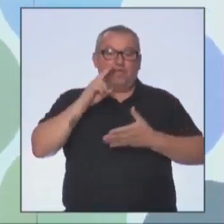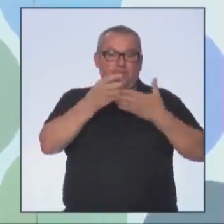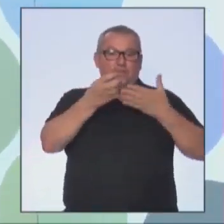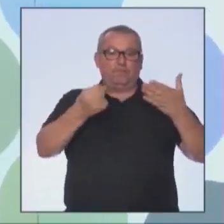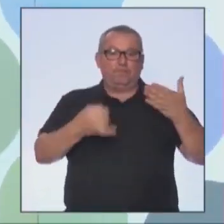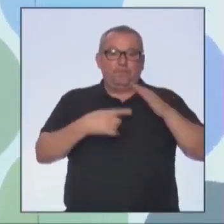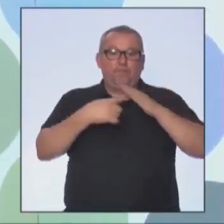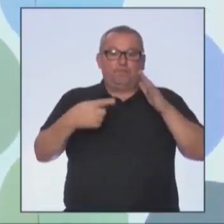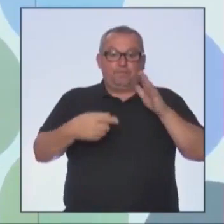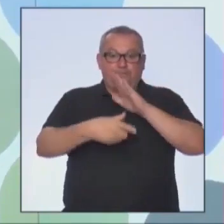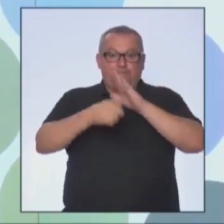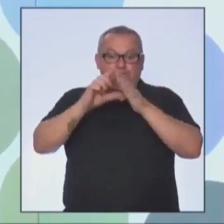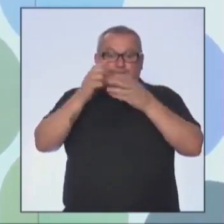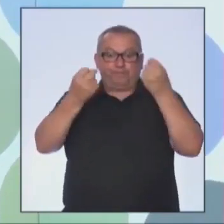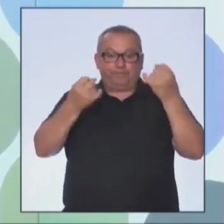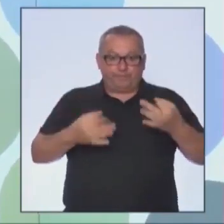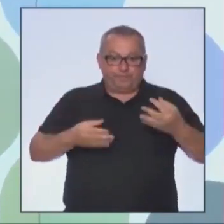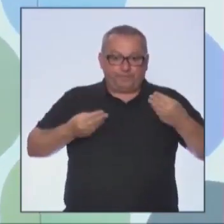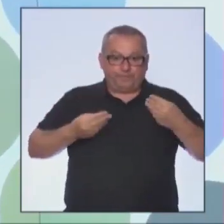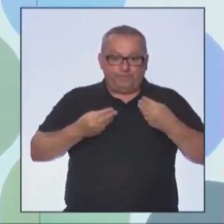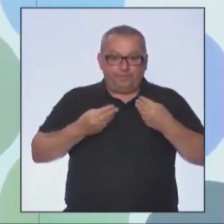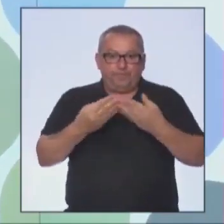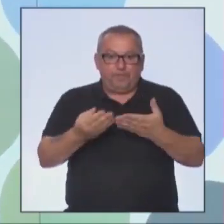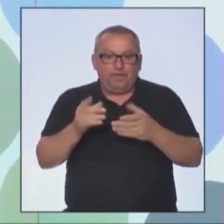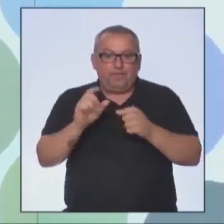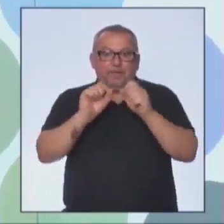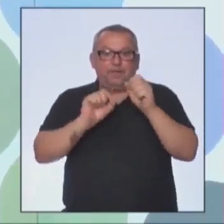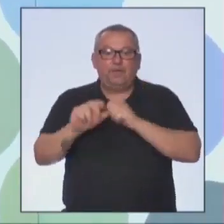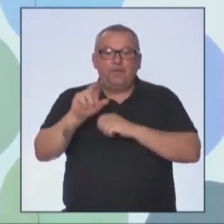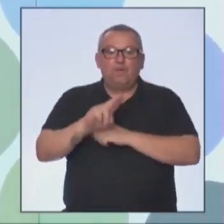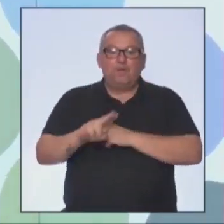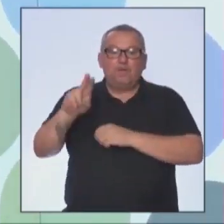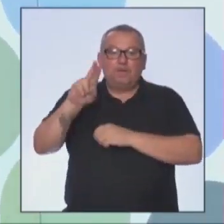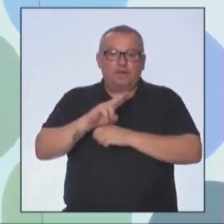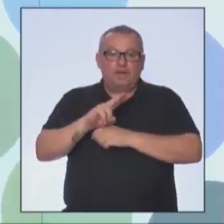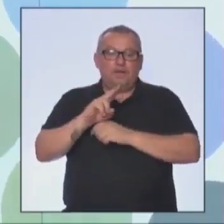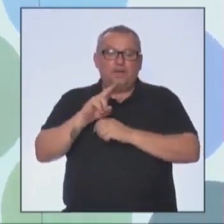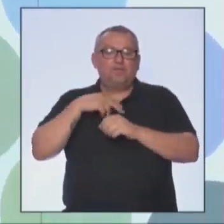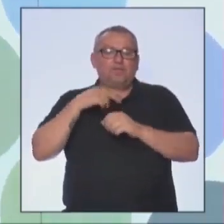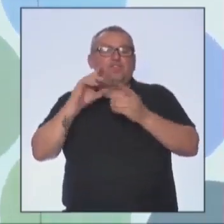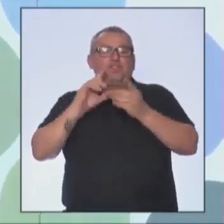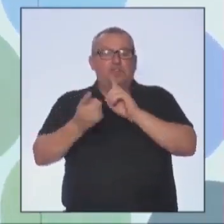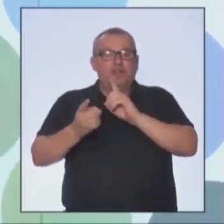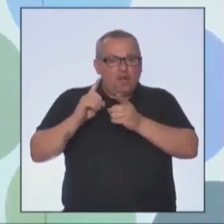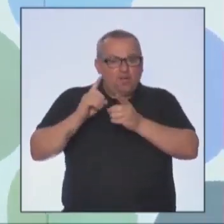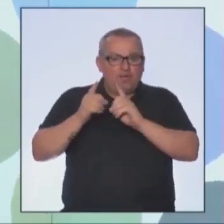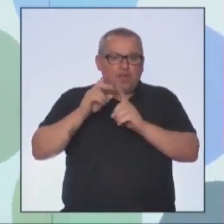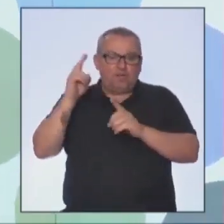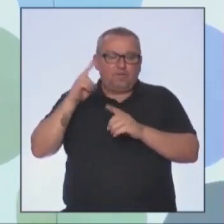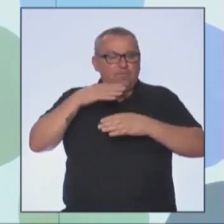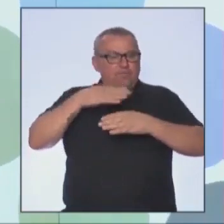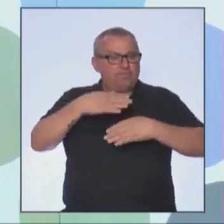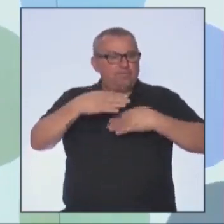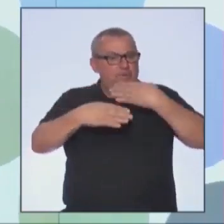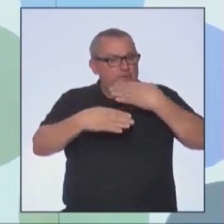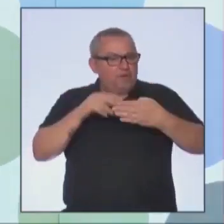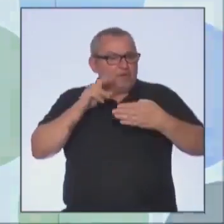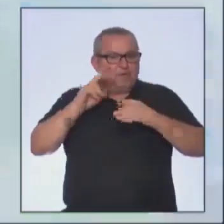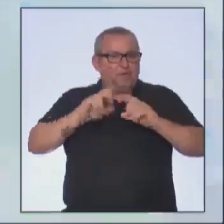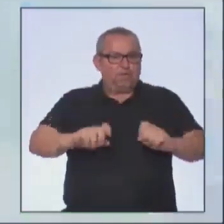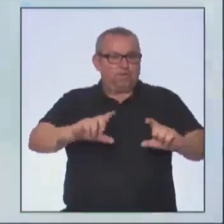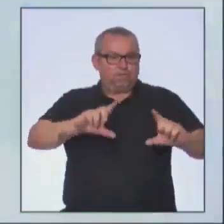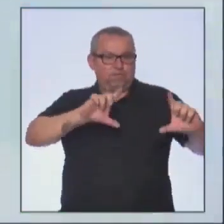Mas antes de definir bonitinho para vocês, nós vamos usar uma analogia. Então, rodando o slide, vocês vão ver essa